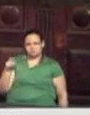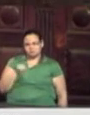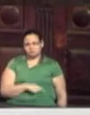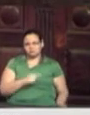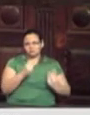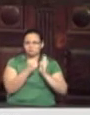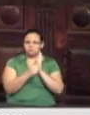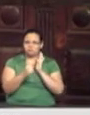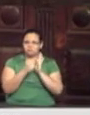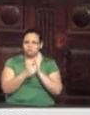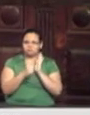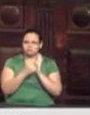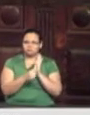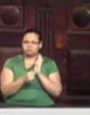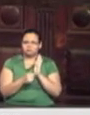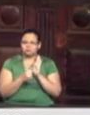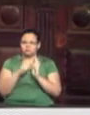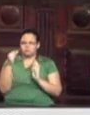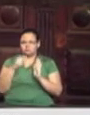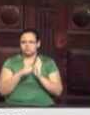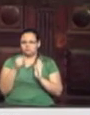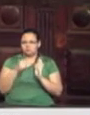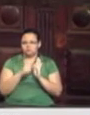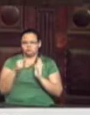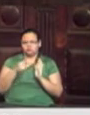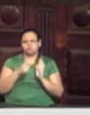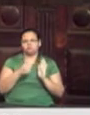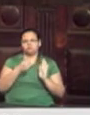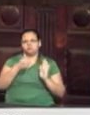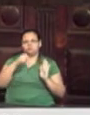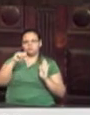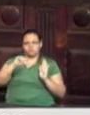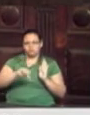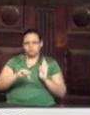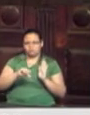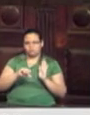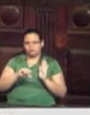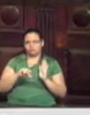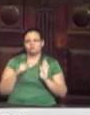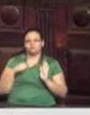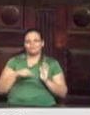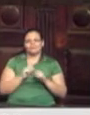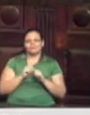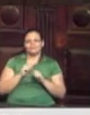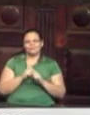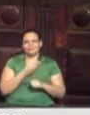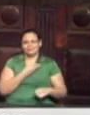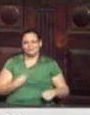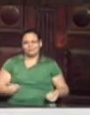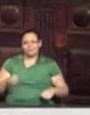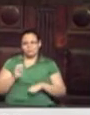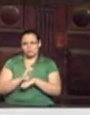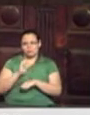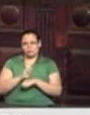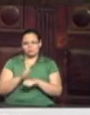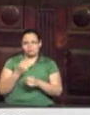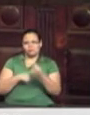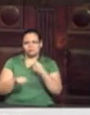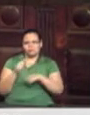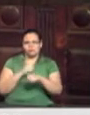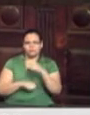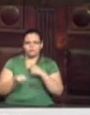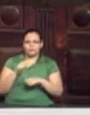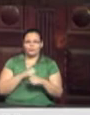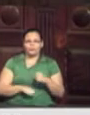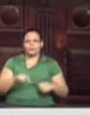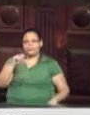parágrafo 3º do artigo 19, que faria com que o governo do Estado administrasse